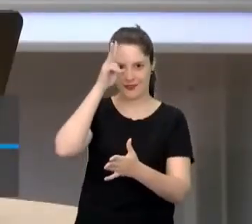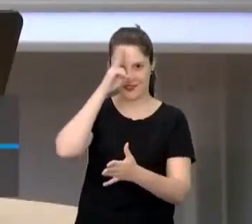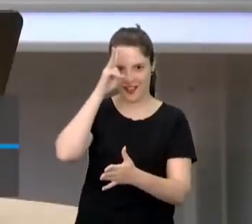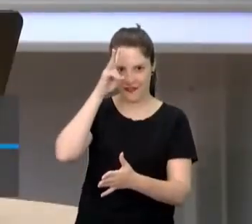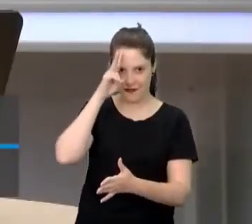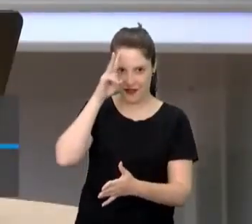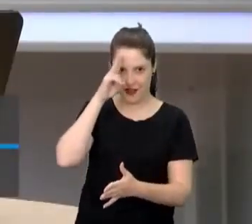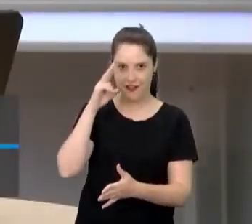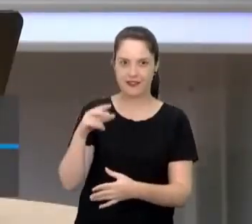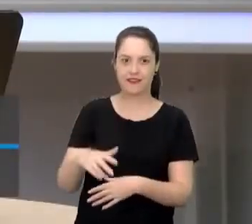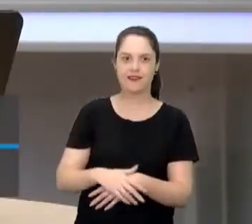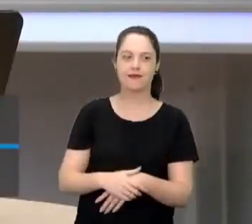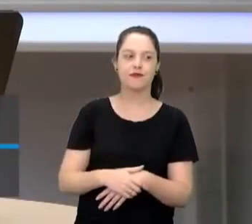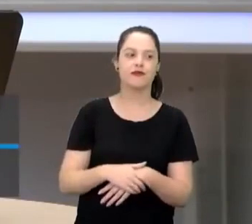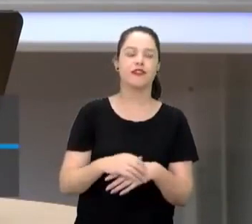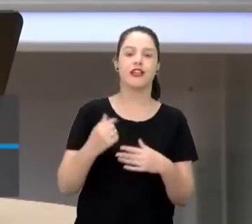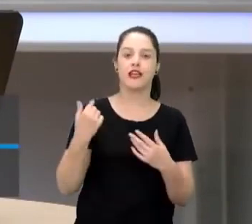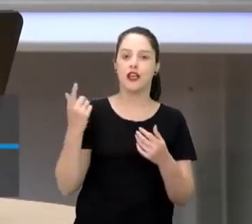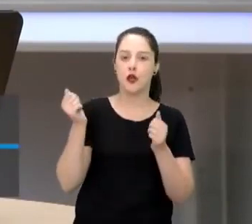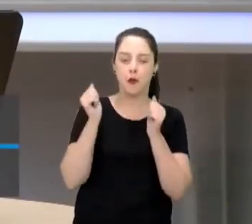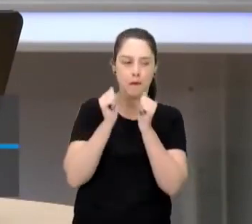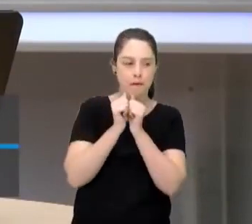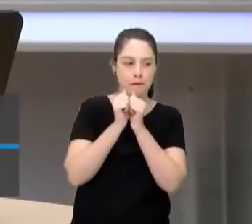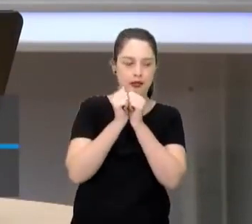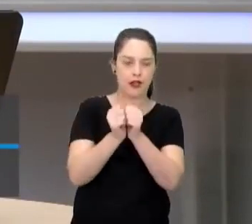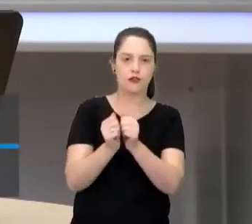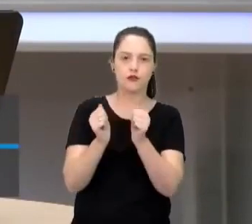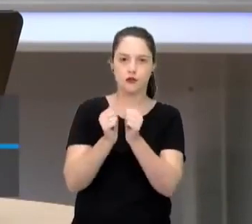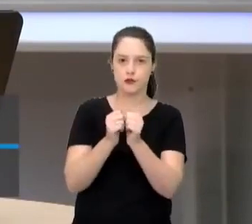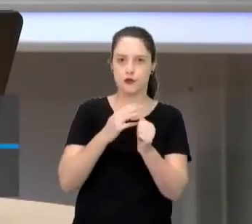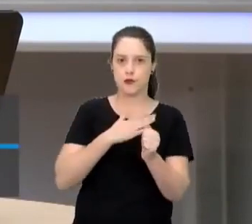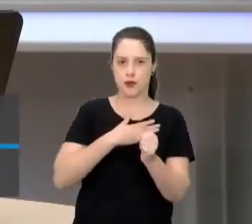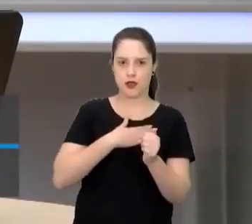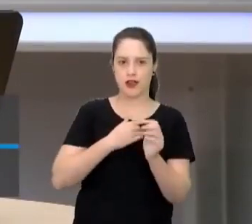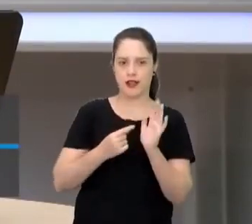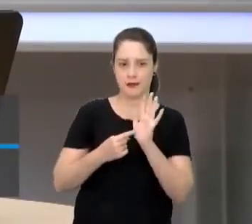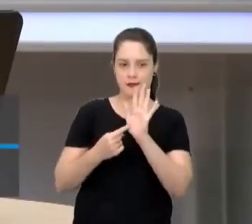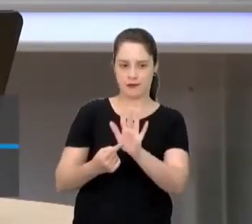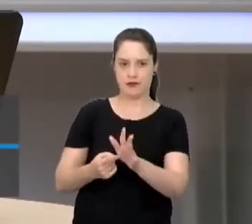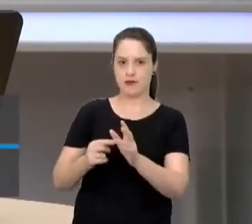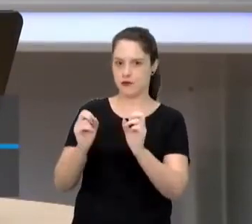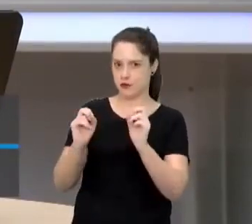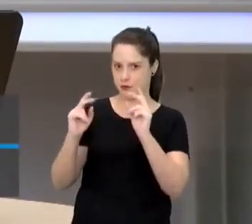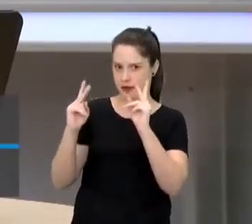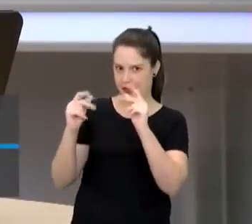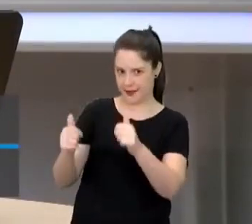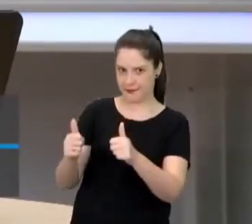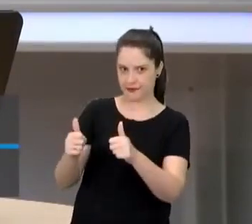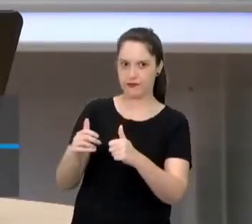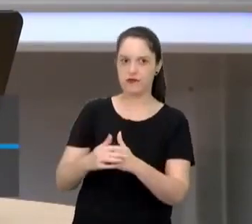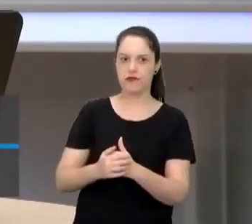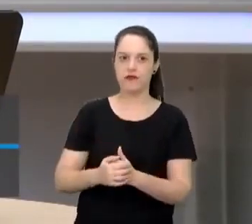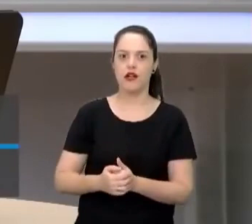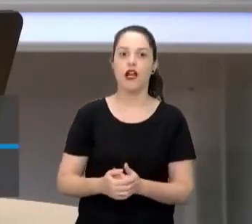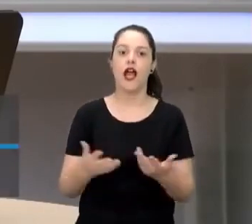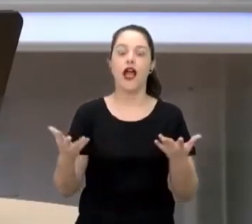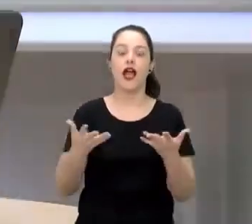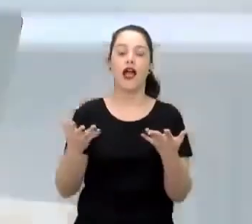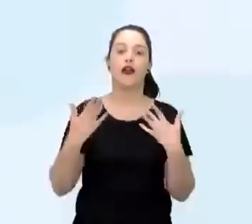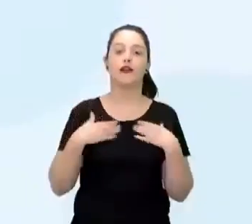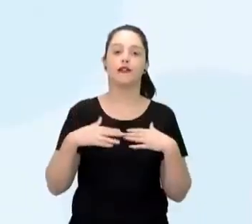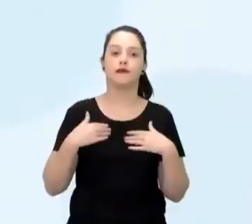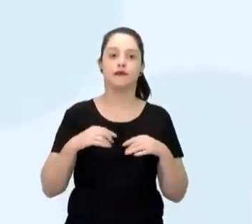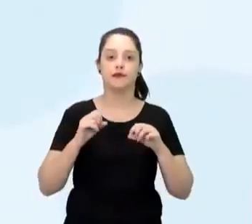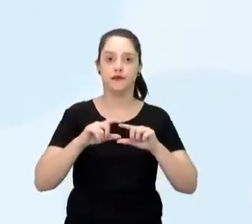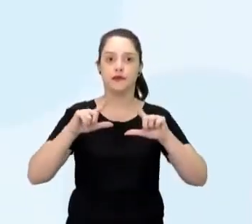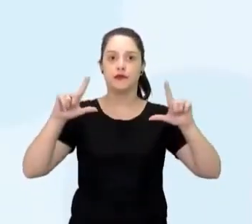aí alguém novo da equipe PEI comigo pra gente apresentar pra vocês aí essas formações, tudo bem? Muito bem, então. Próximo slide de produção, então,